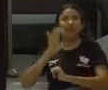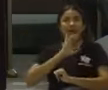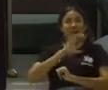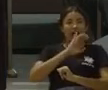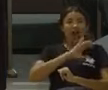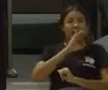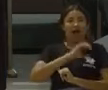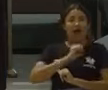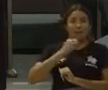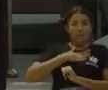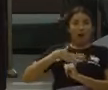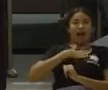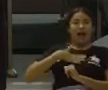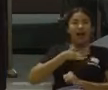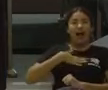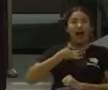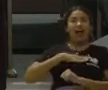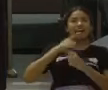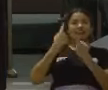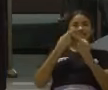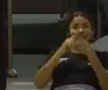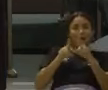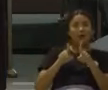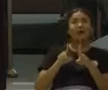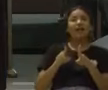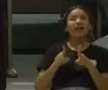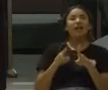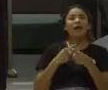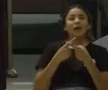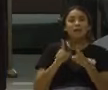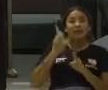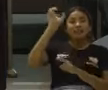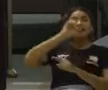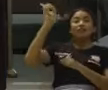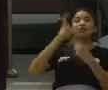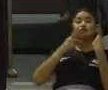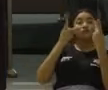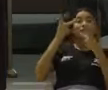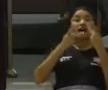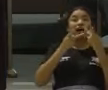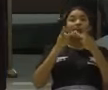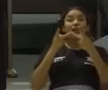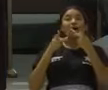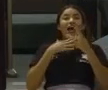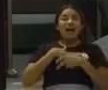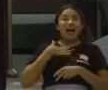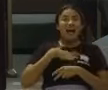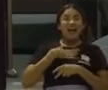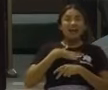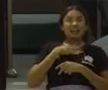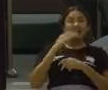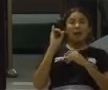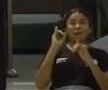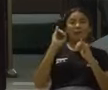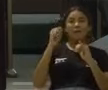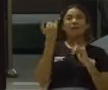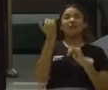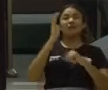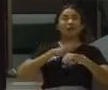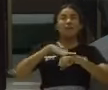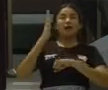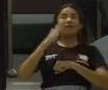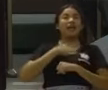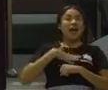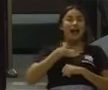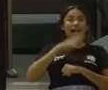diz, a minha graça te basta, e o verbo bastar vai gerar a palavra abastecimento, e vai